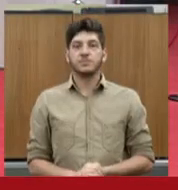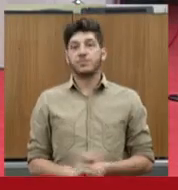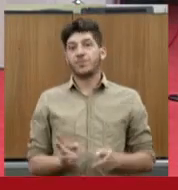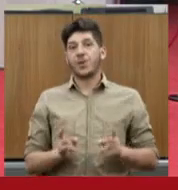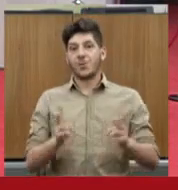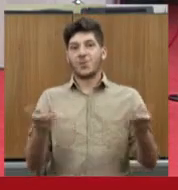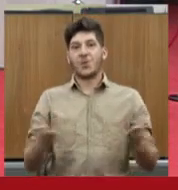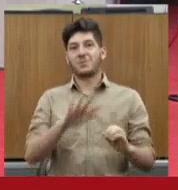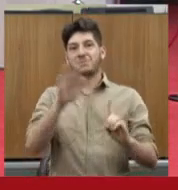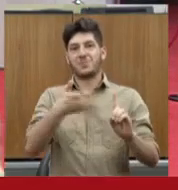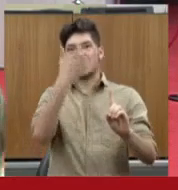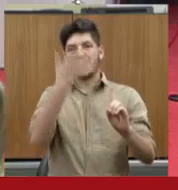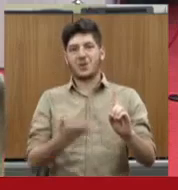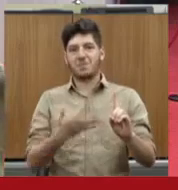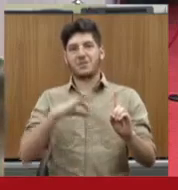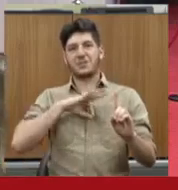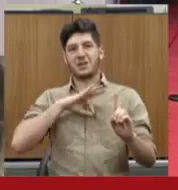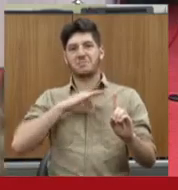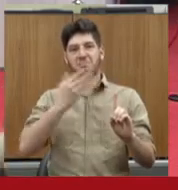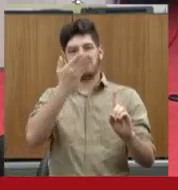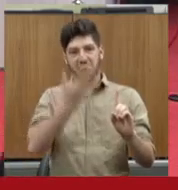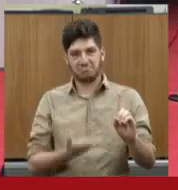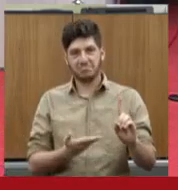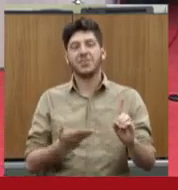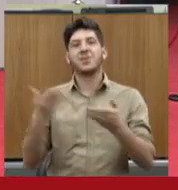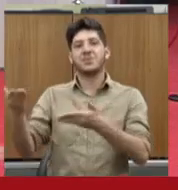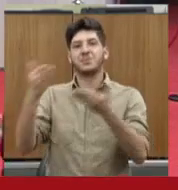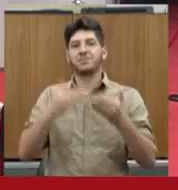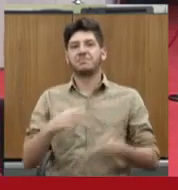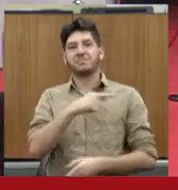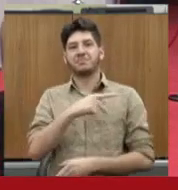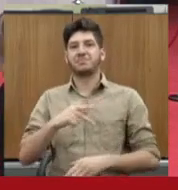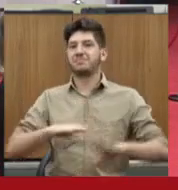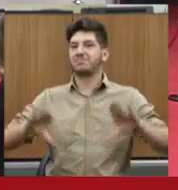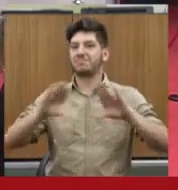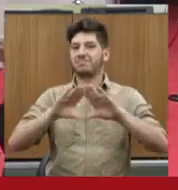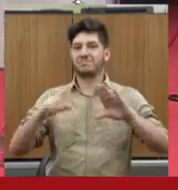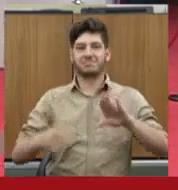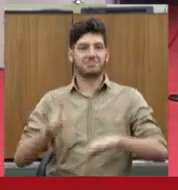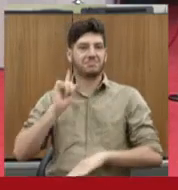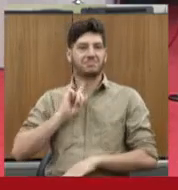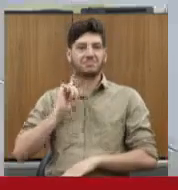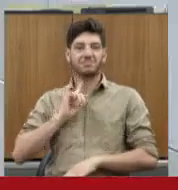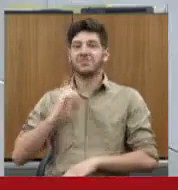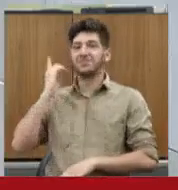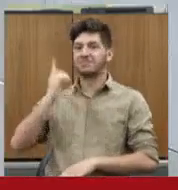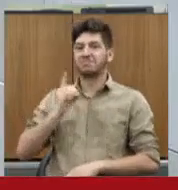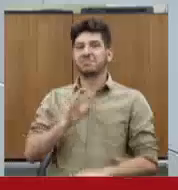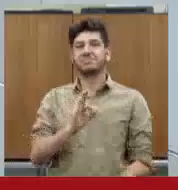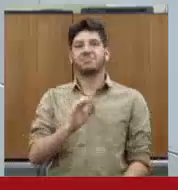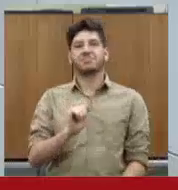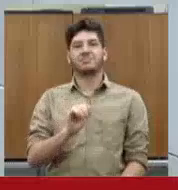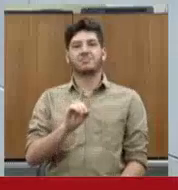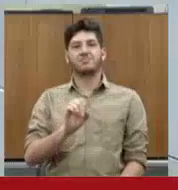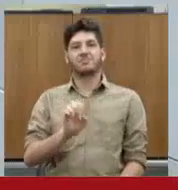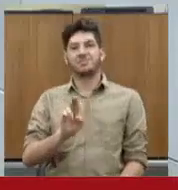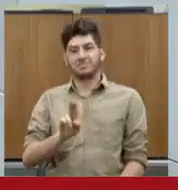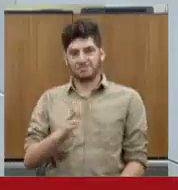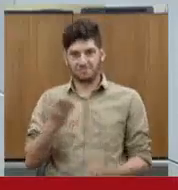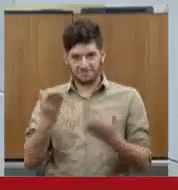das homenagens, convidamos o presidente da Assembleia Legislativa do Estado de Minas Gerais, deputado Tadeu Martins Leite.